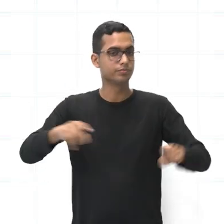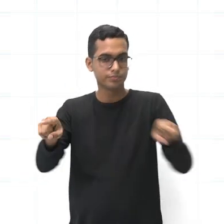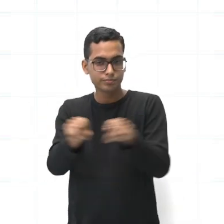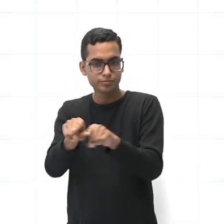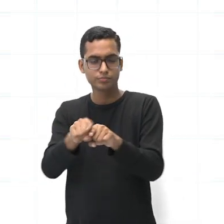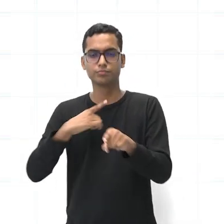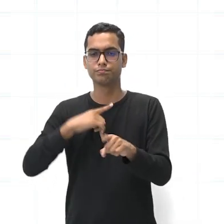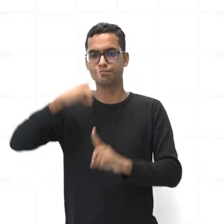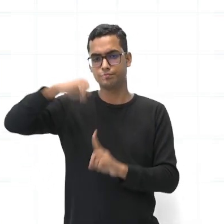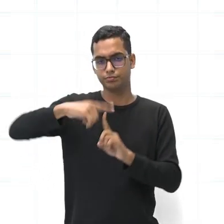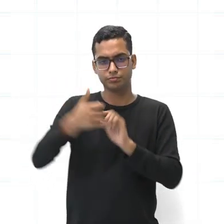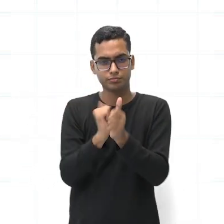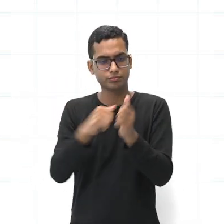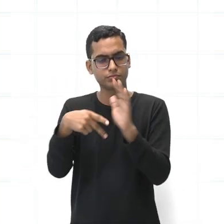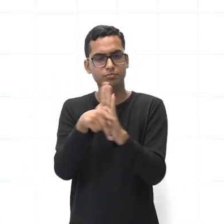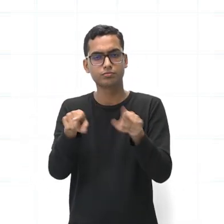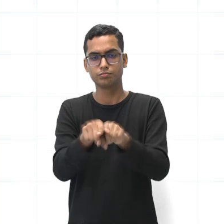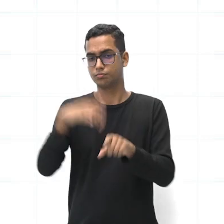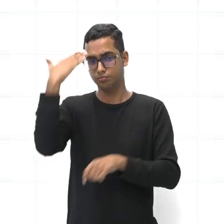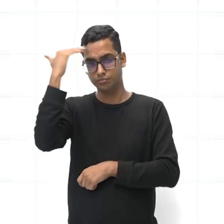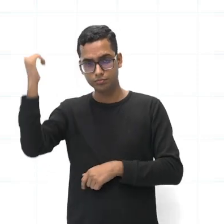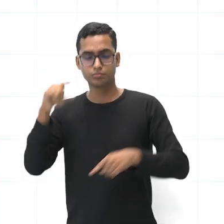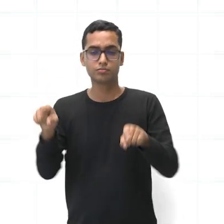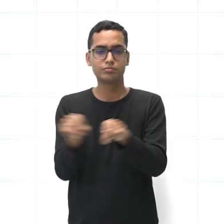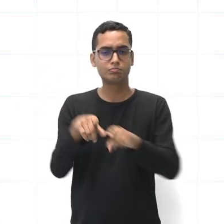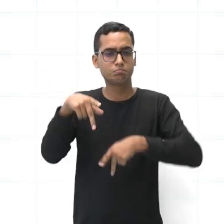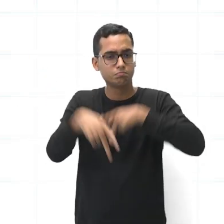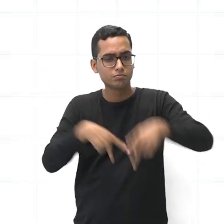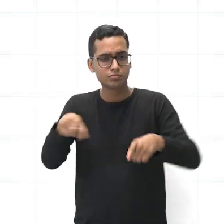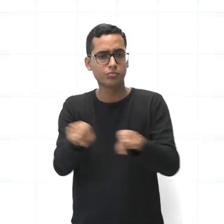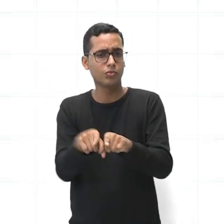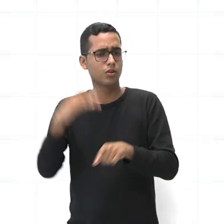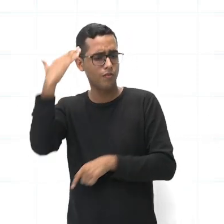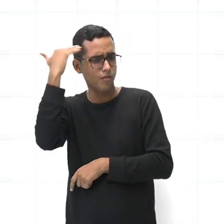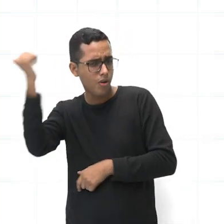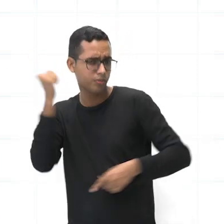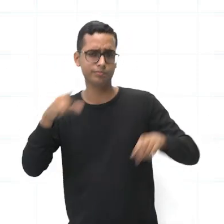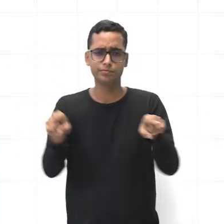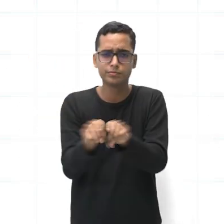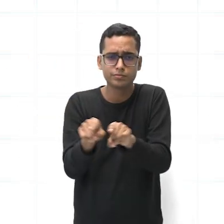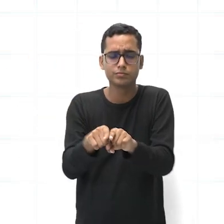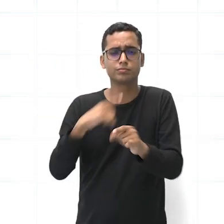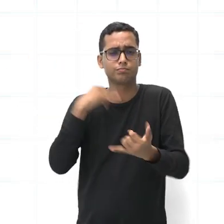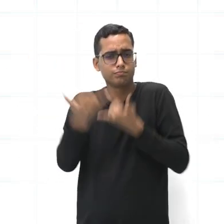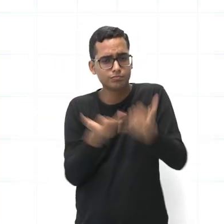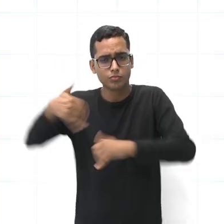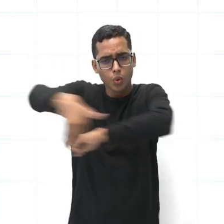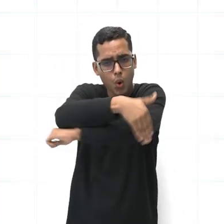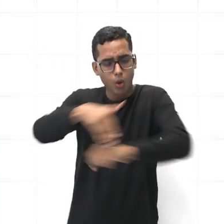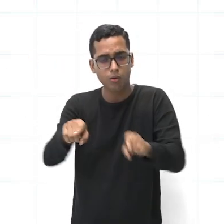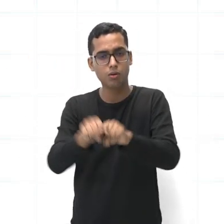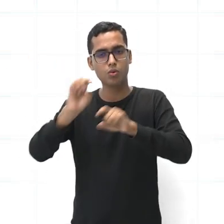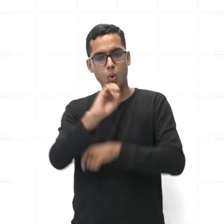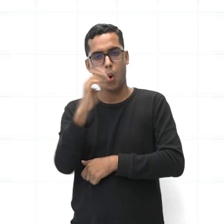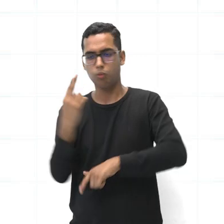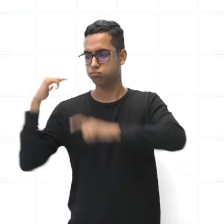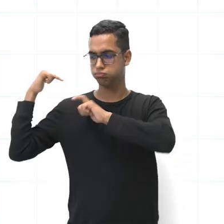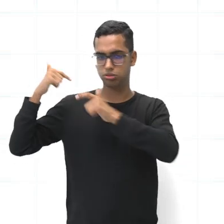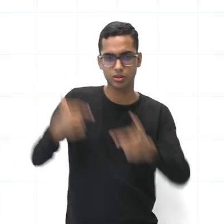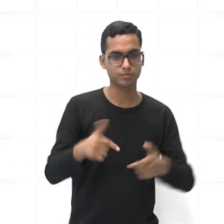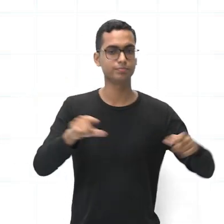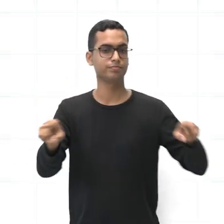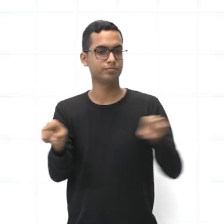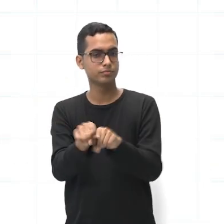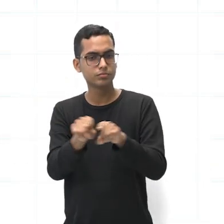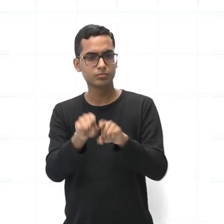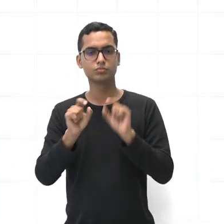jogos populares, que são aqueles conhecidos também como jogos de rua ou jogos tradicionais,